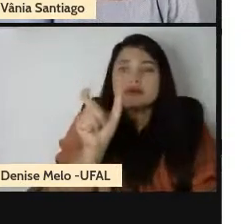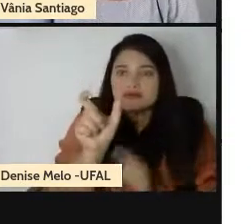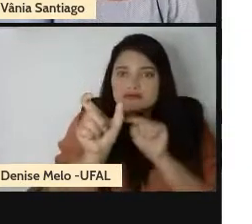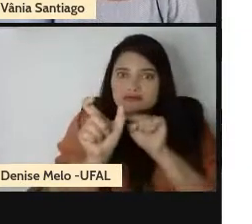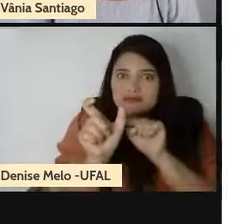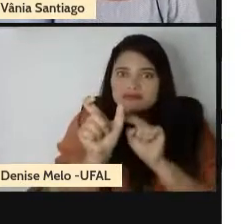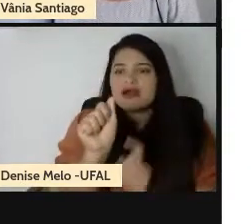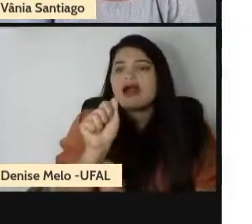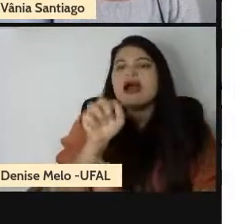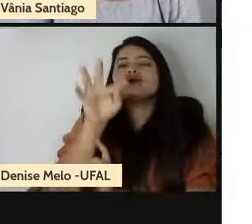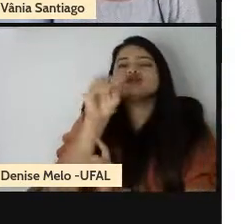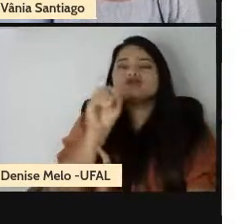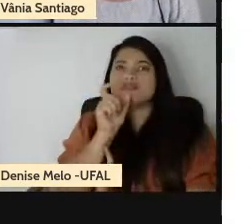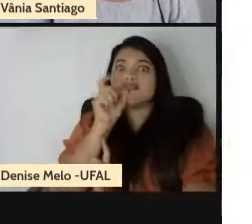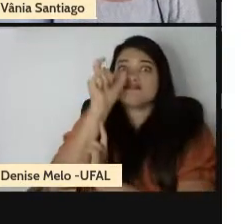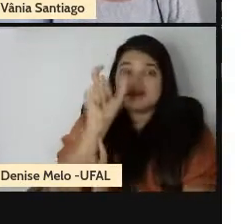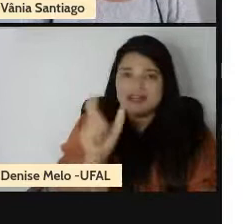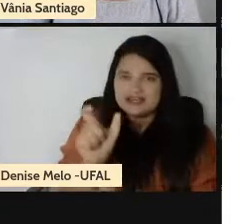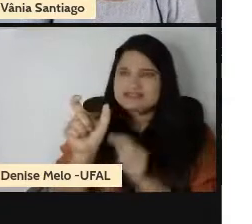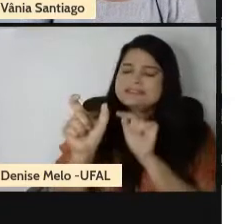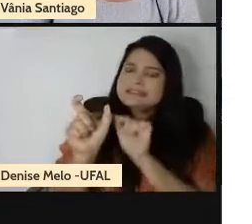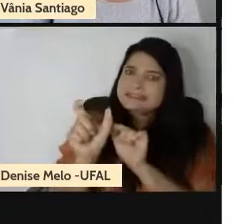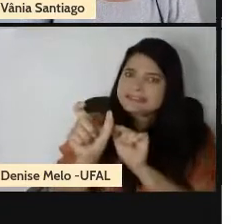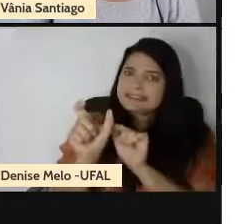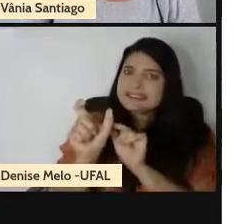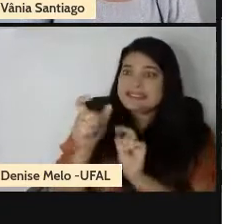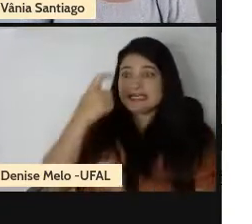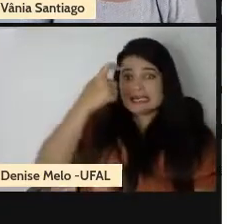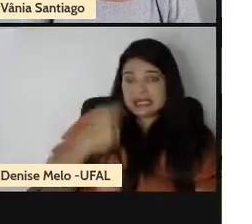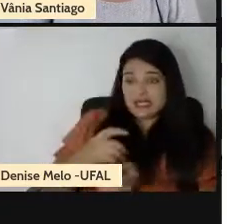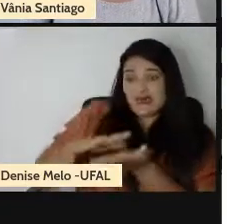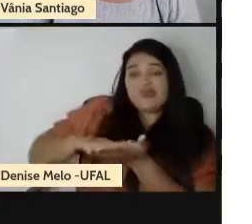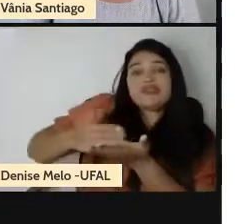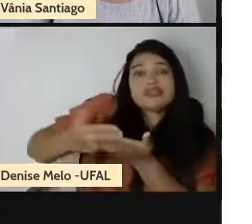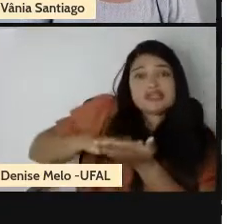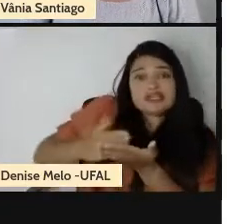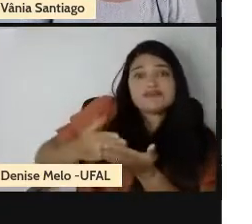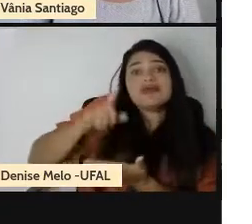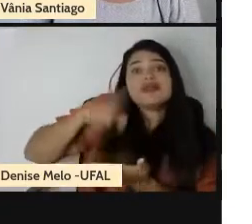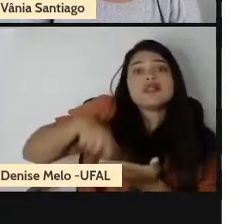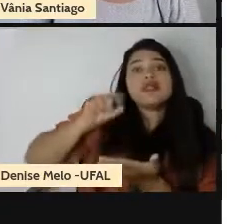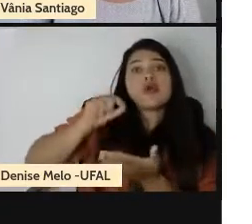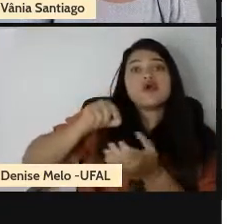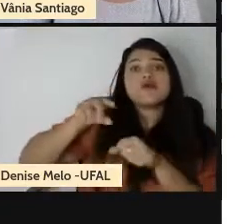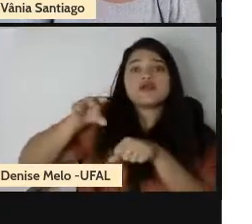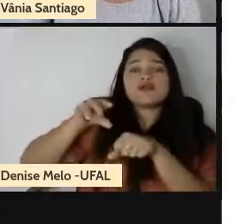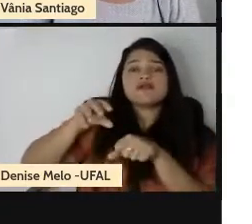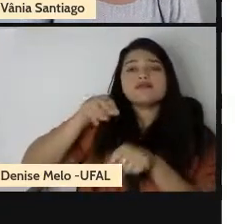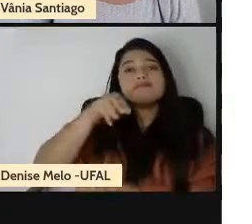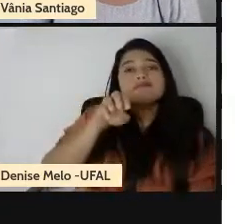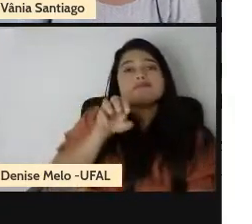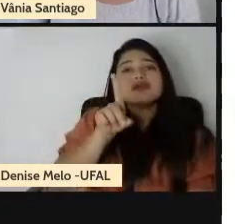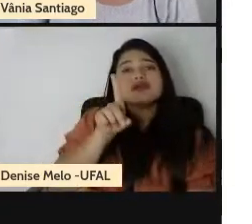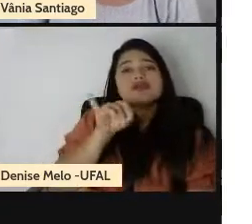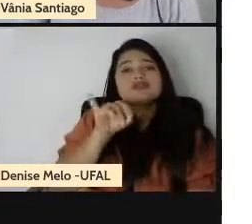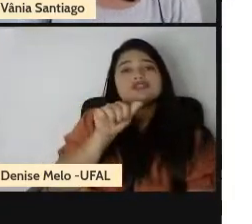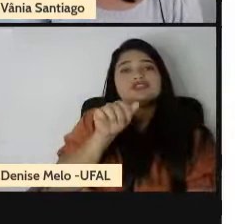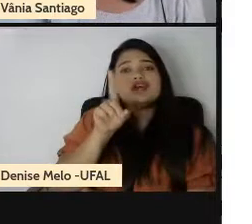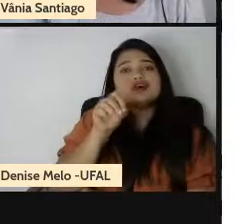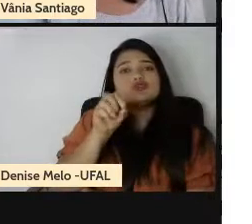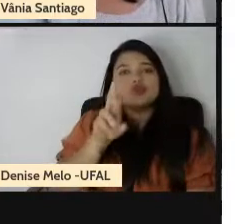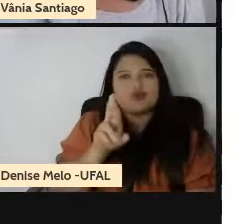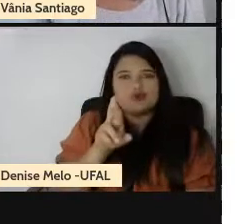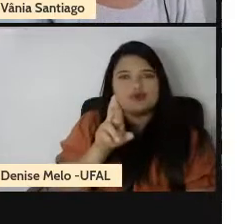né? Em como o TIOS, como mediador linguístico e cultural, porém, portanto,